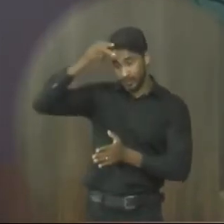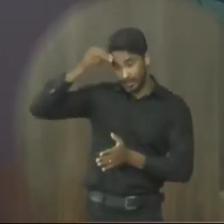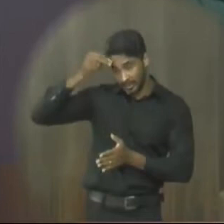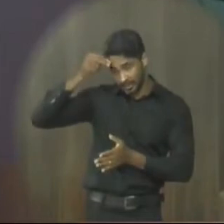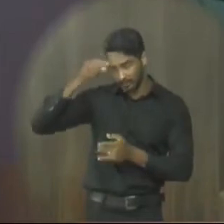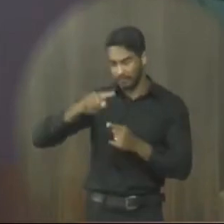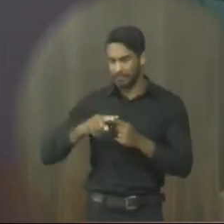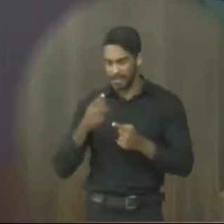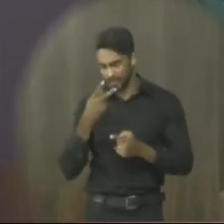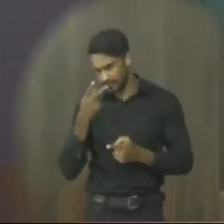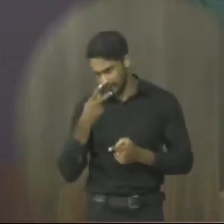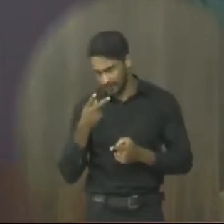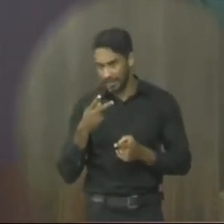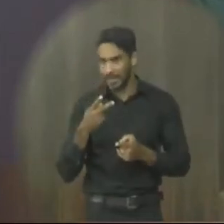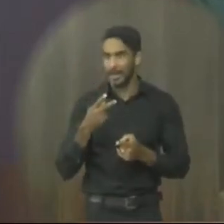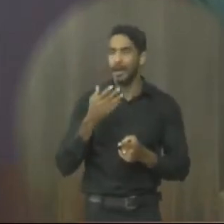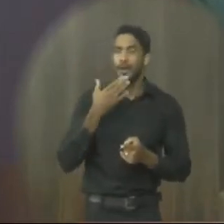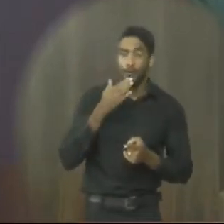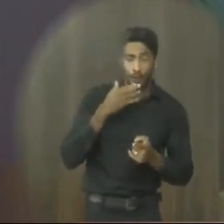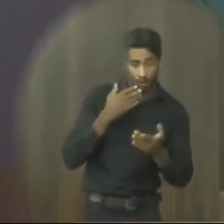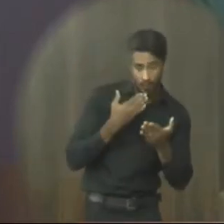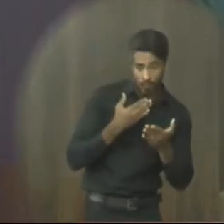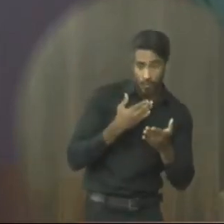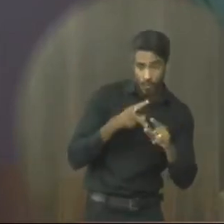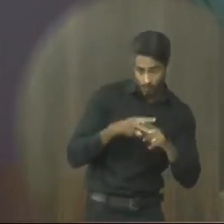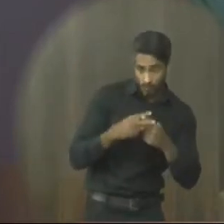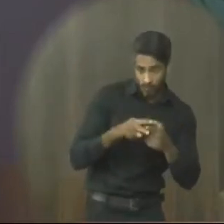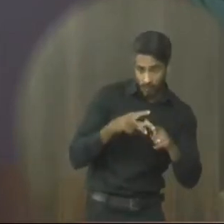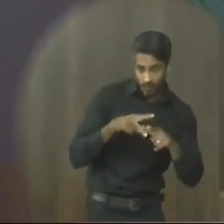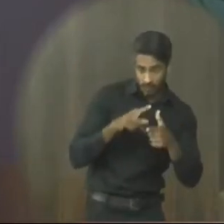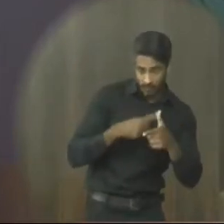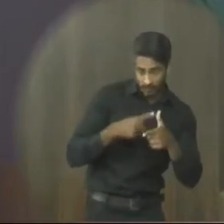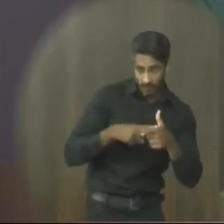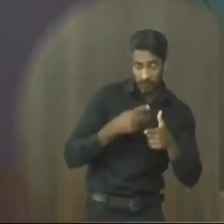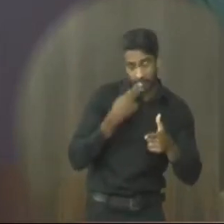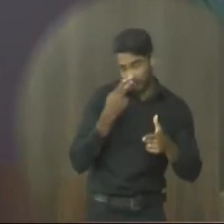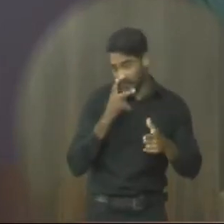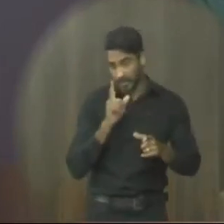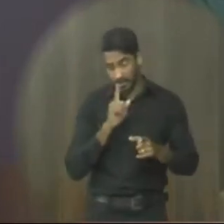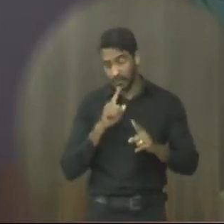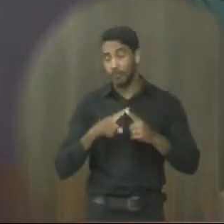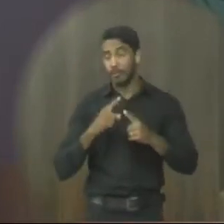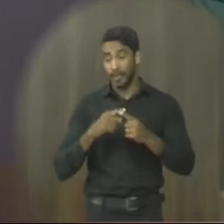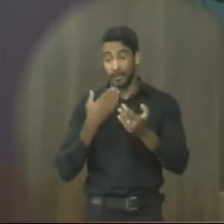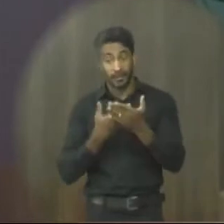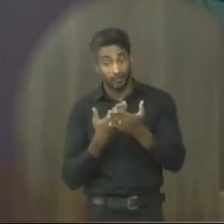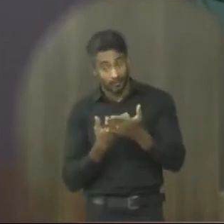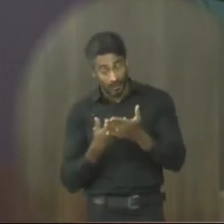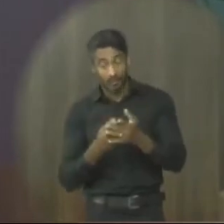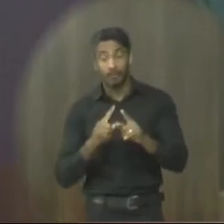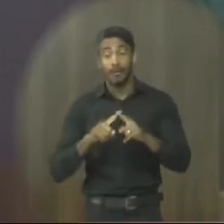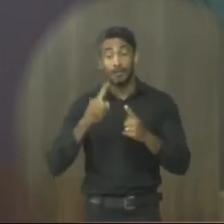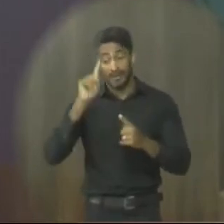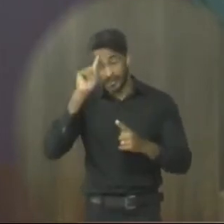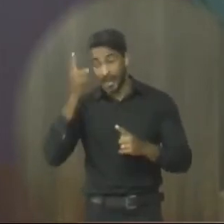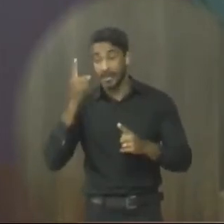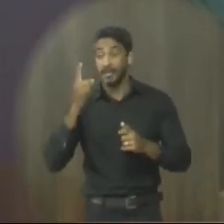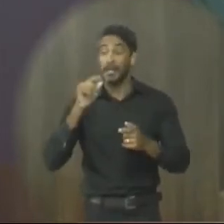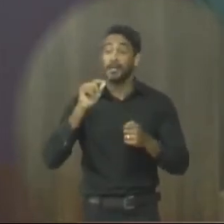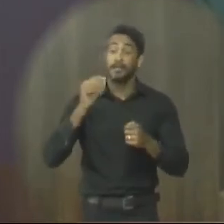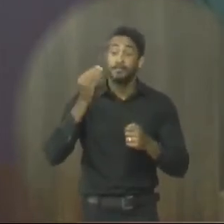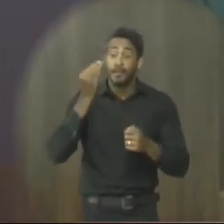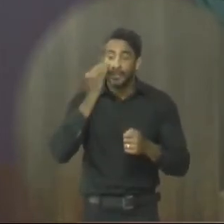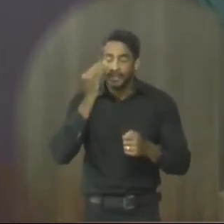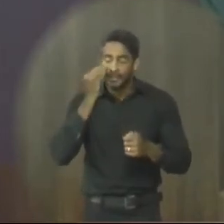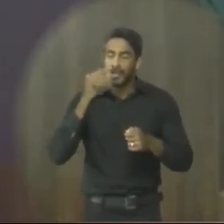não vou falar aqui da solução porque ainda está em estudo, mas a ideia é tentar fazer